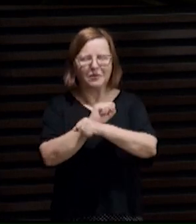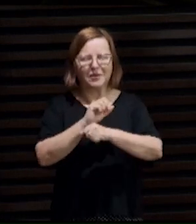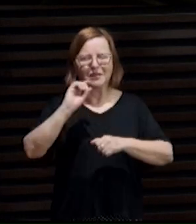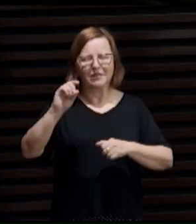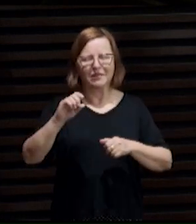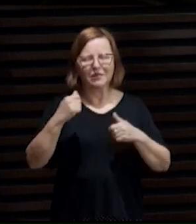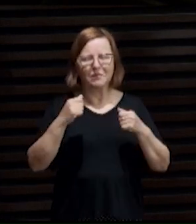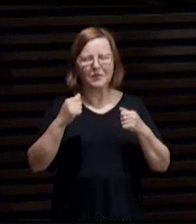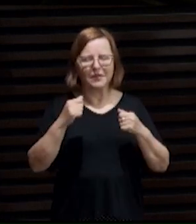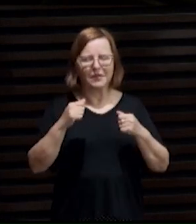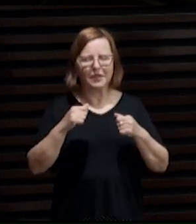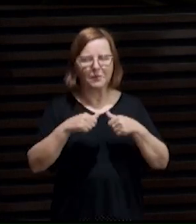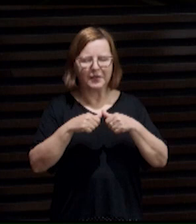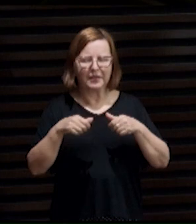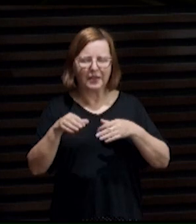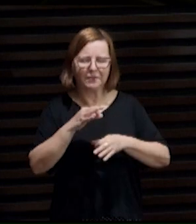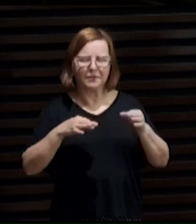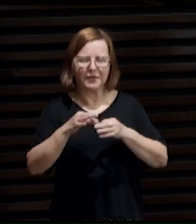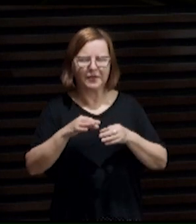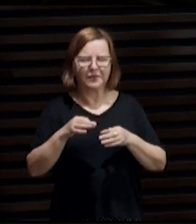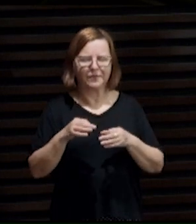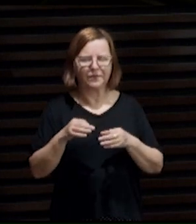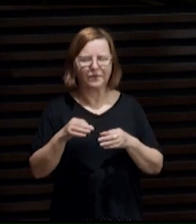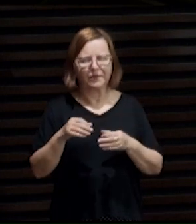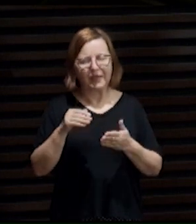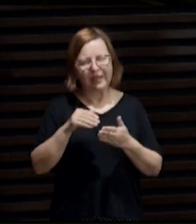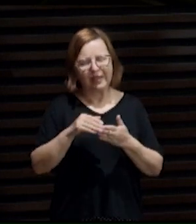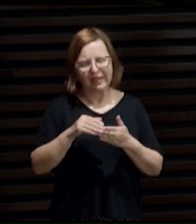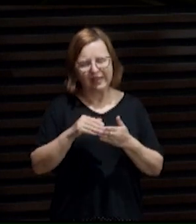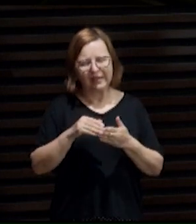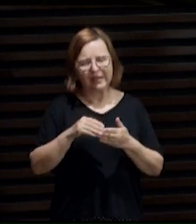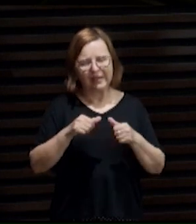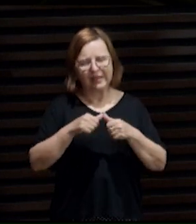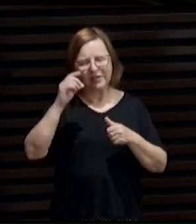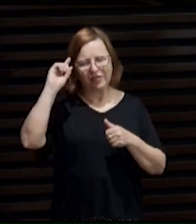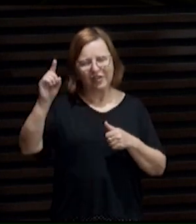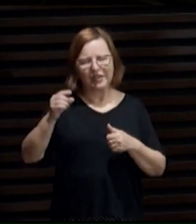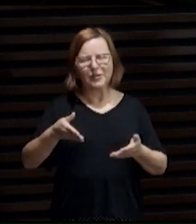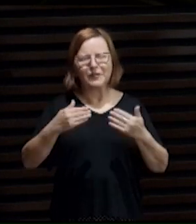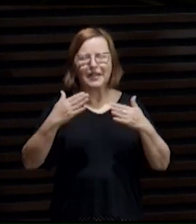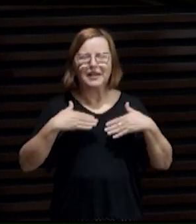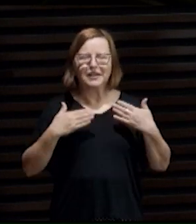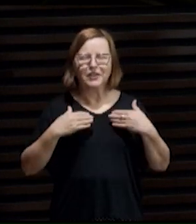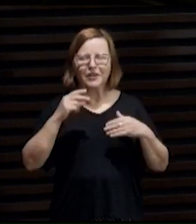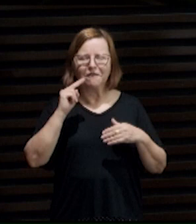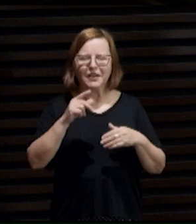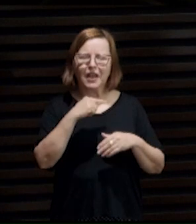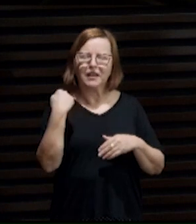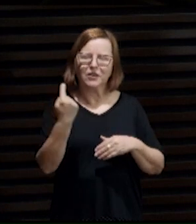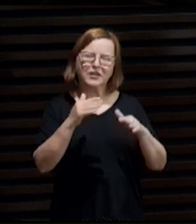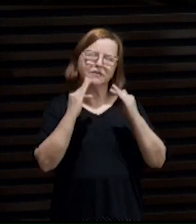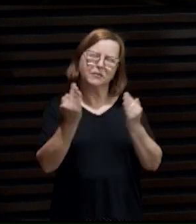preparado. Até lá, Senhor, nos dá o privilégio de vivermos assim na nossa casa. Salva estas